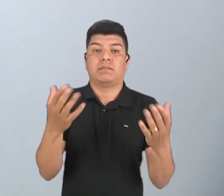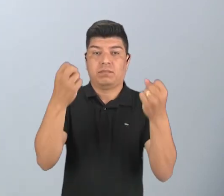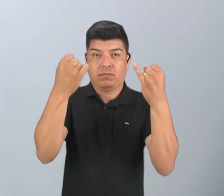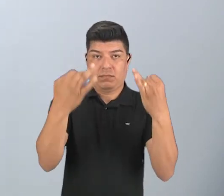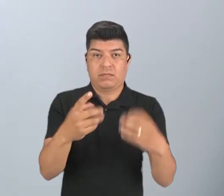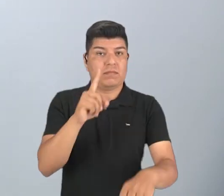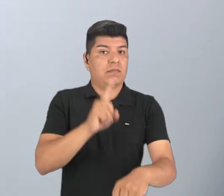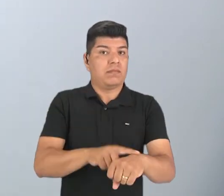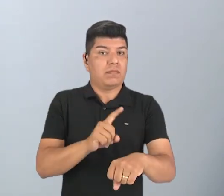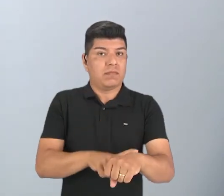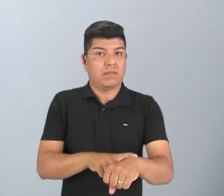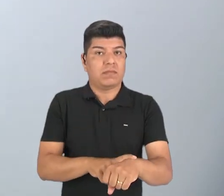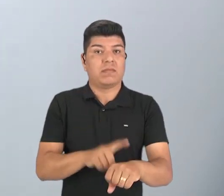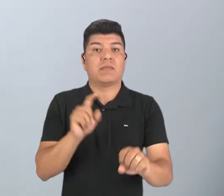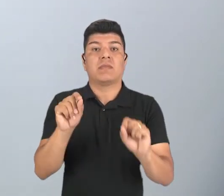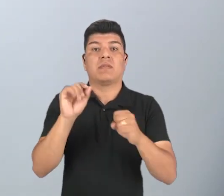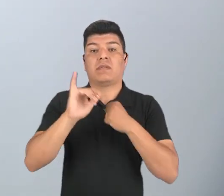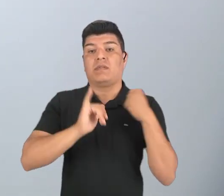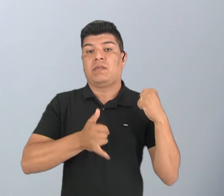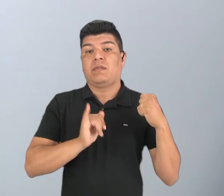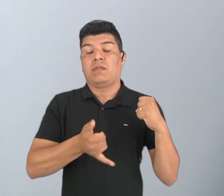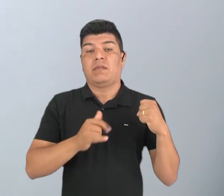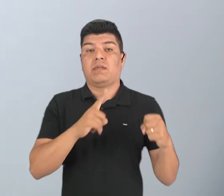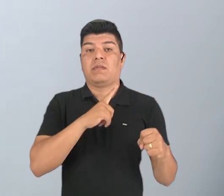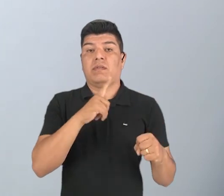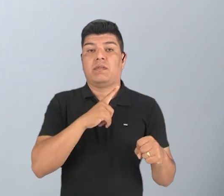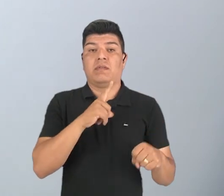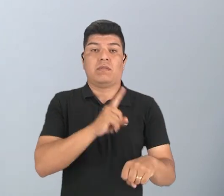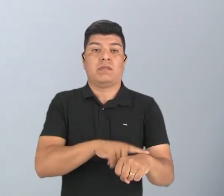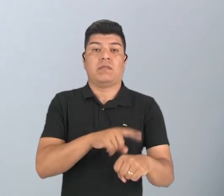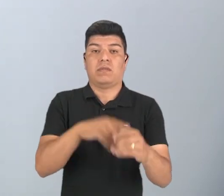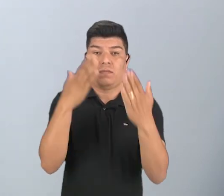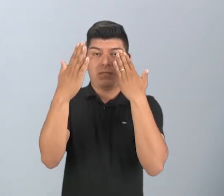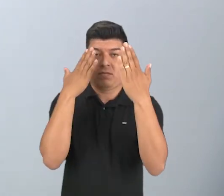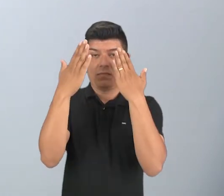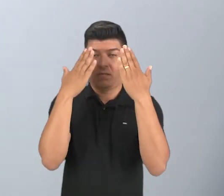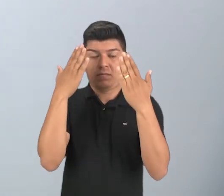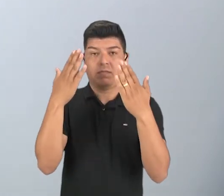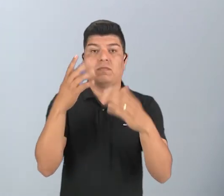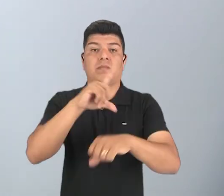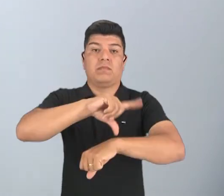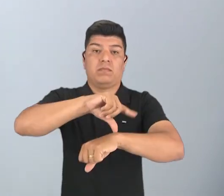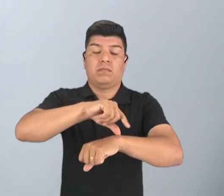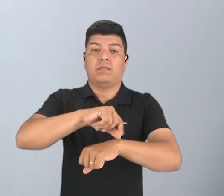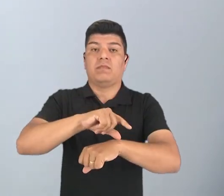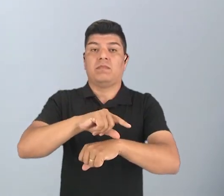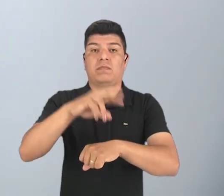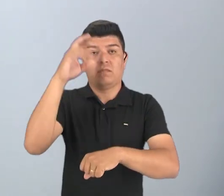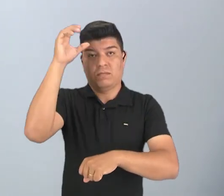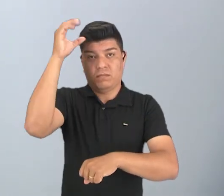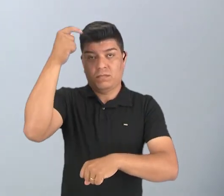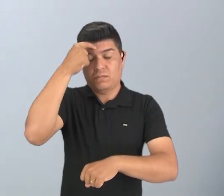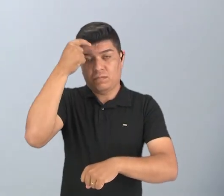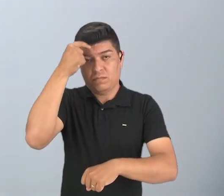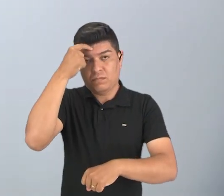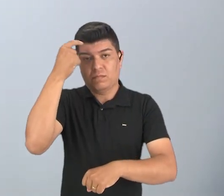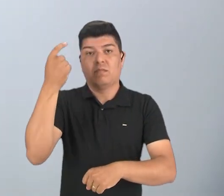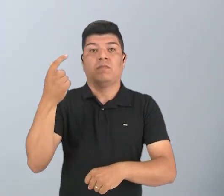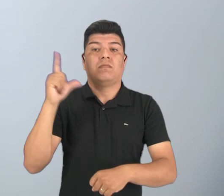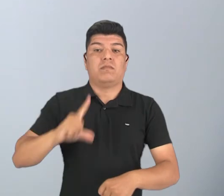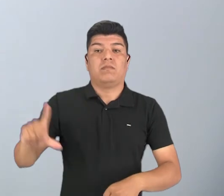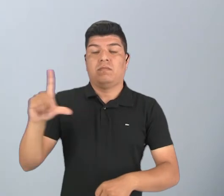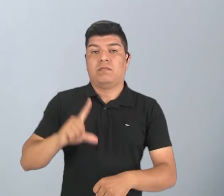falamos de tempo, elemento da narrativa, nós temos o tempo psicológico e cronológico, memória literária, tempo